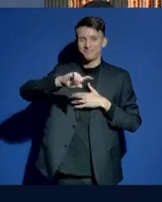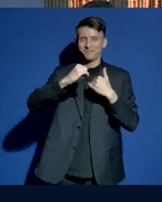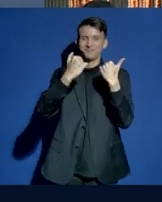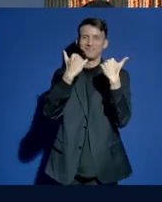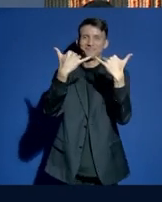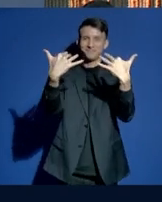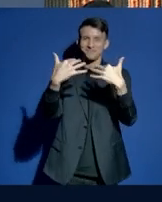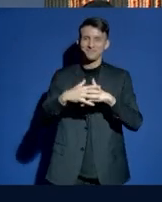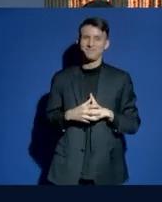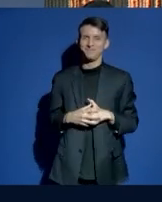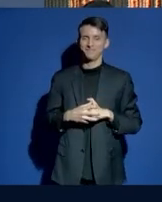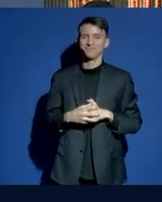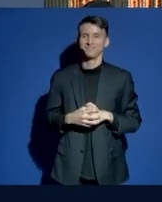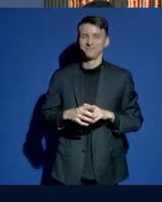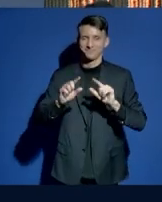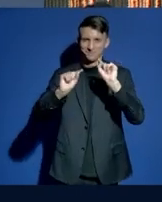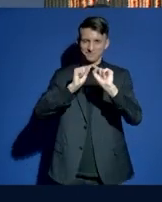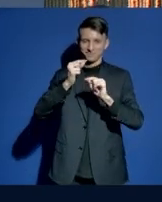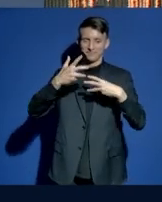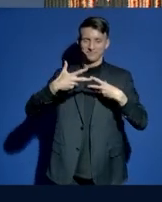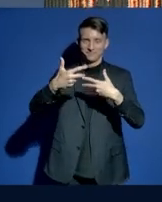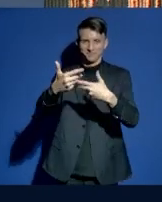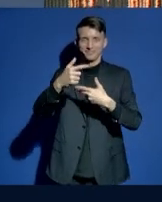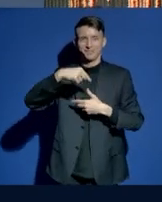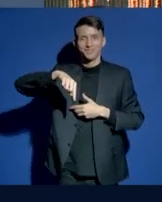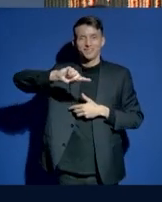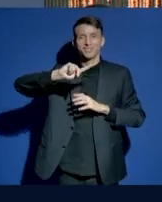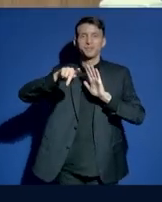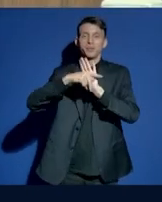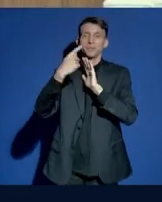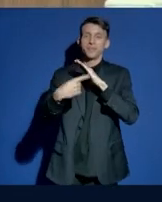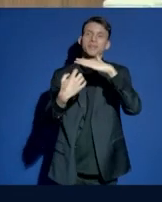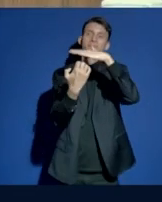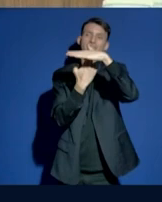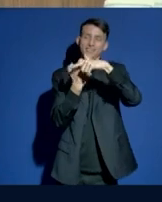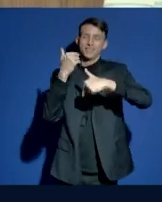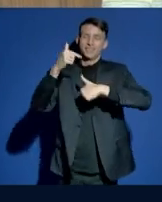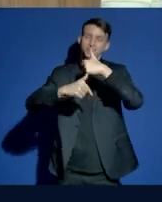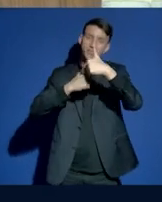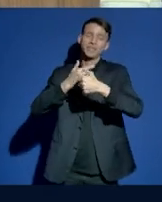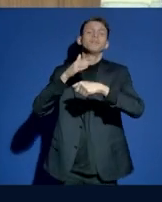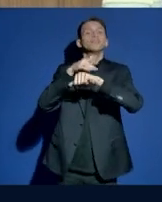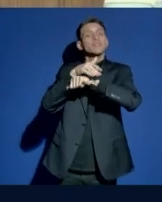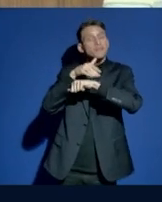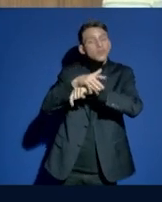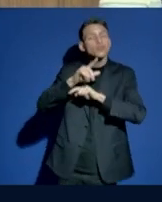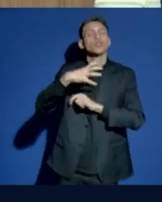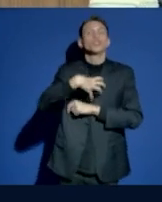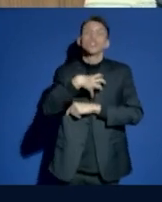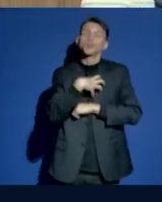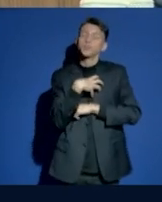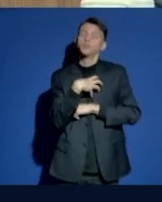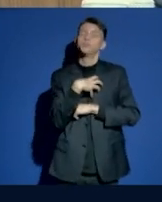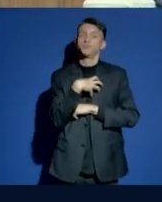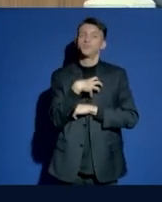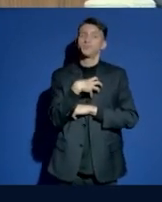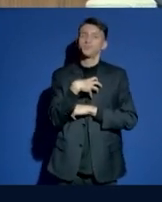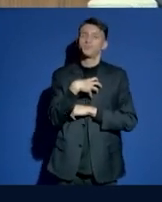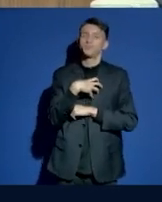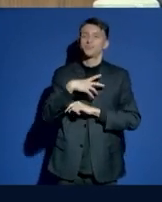do painel nós da Randon Randon corp agora participamos de uma maneira bastante